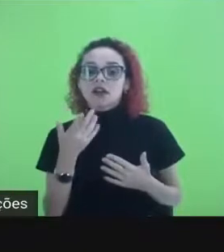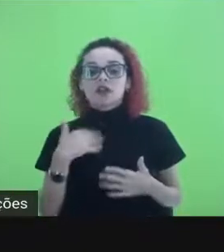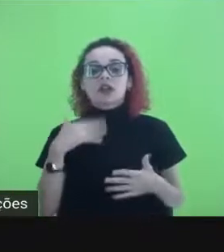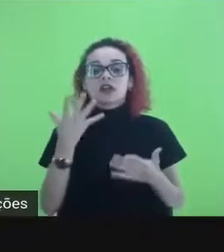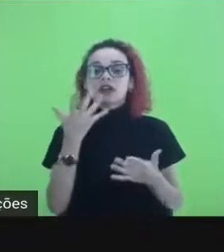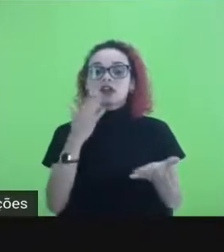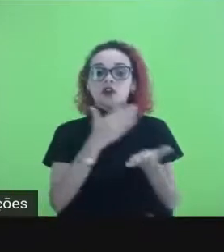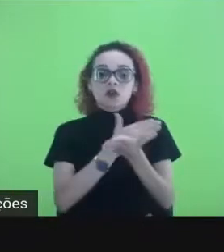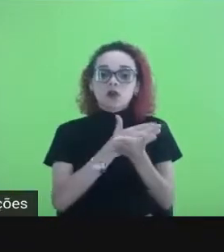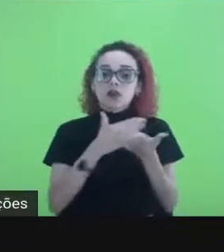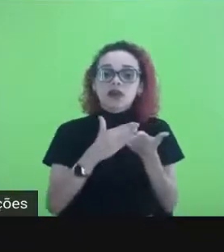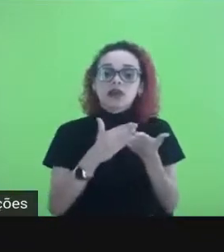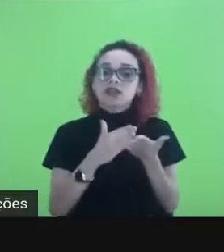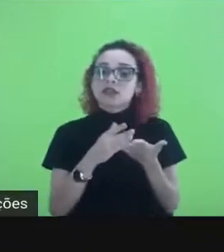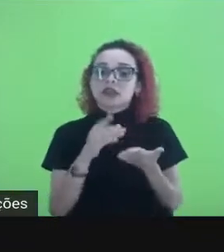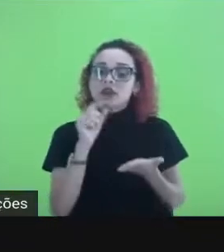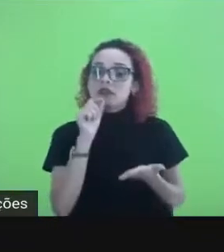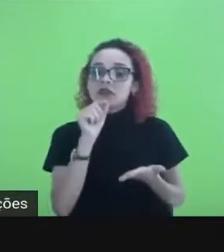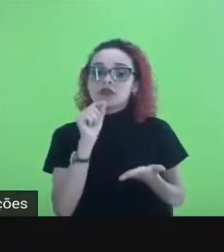fala, primeiramente,